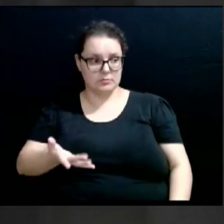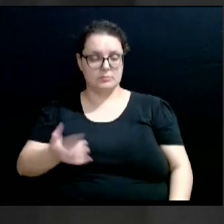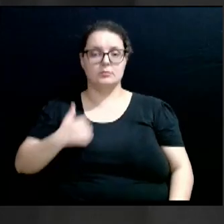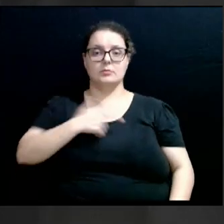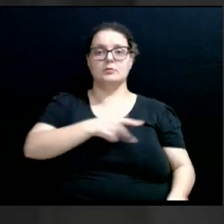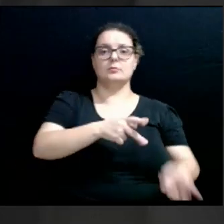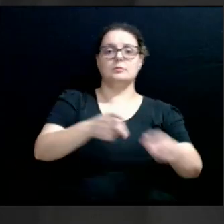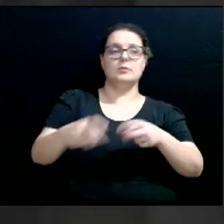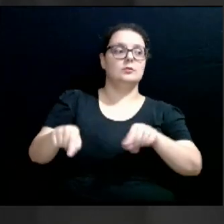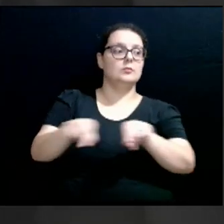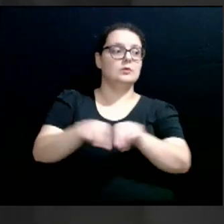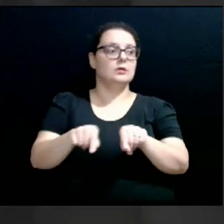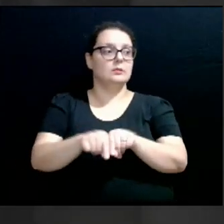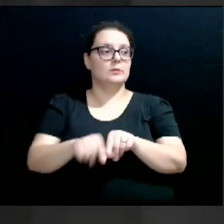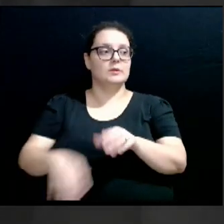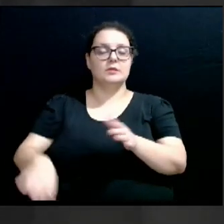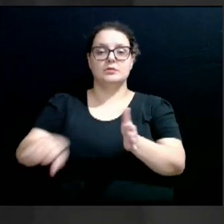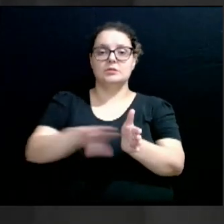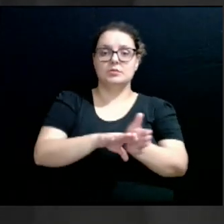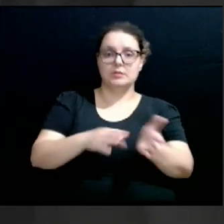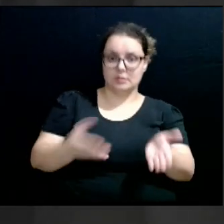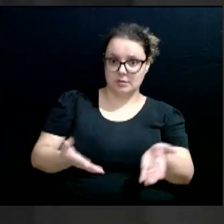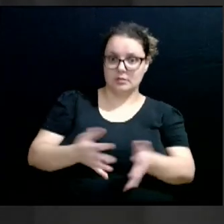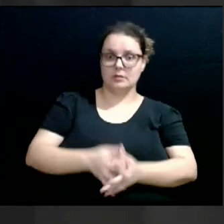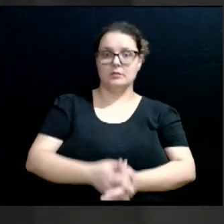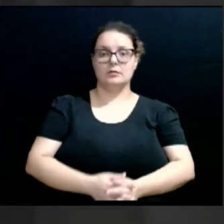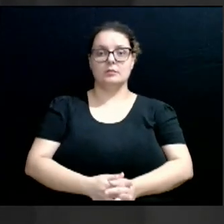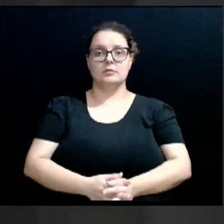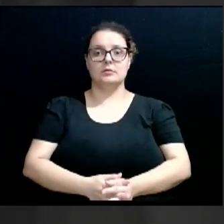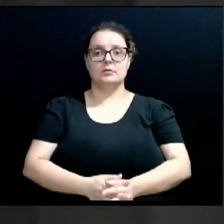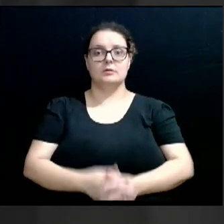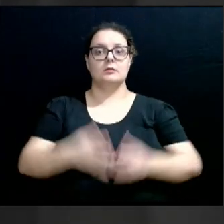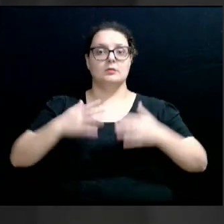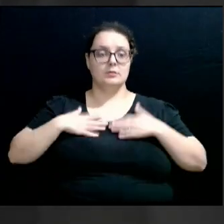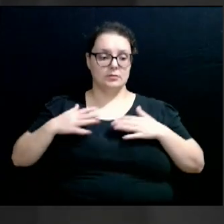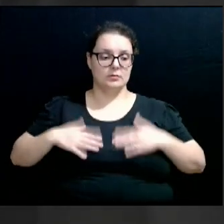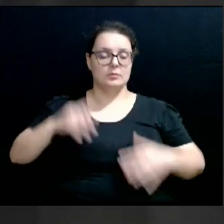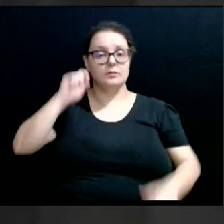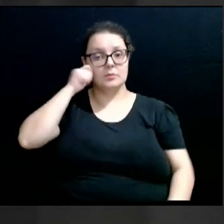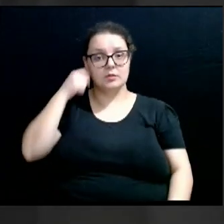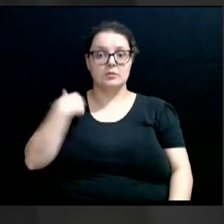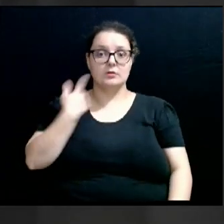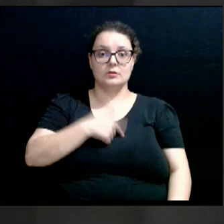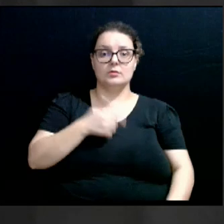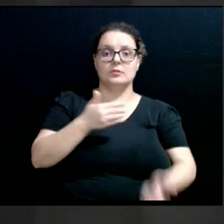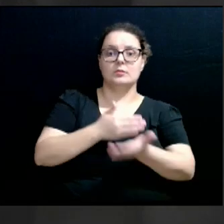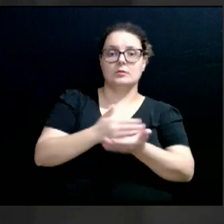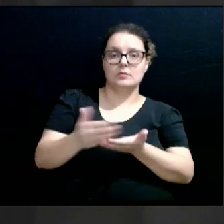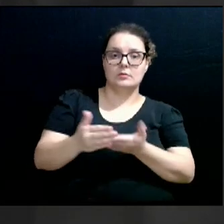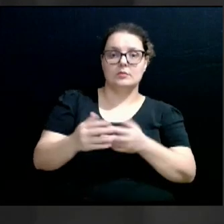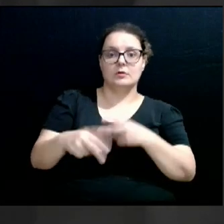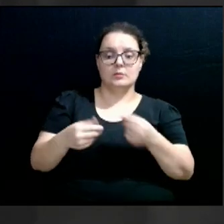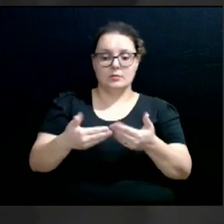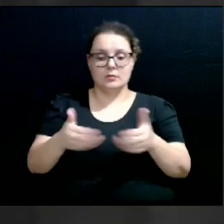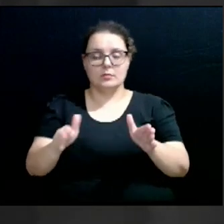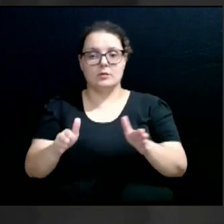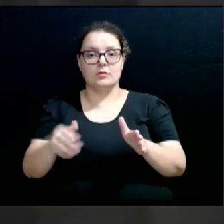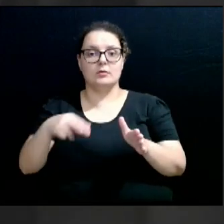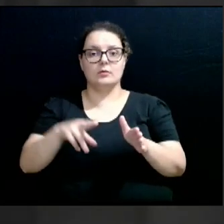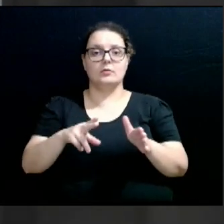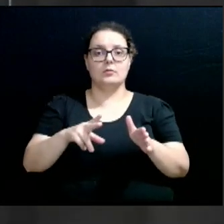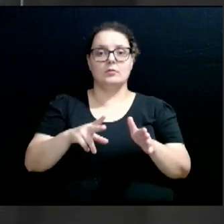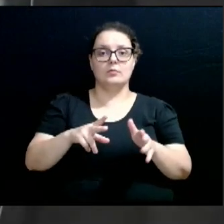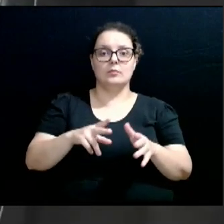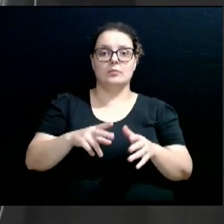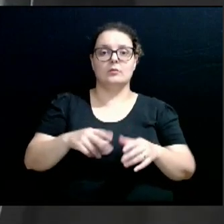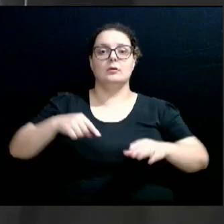de chegarem ali os corpos negros, a gente começa ou inaugurar ou intensificar o assunto da